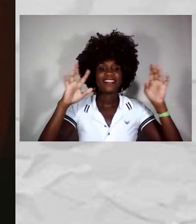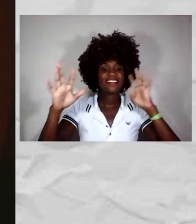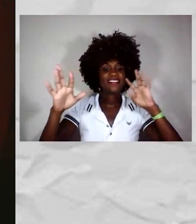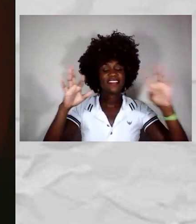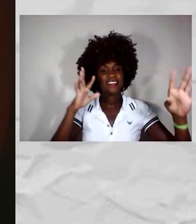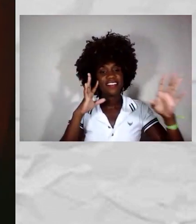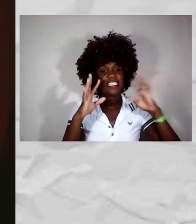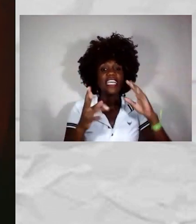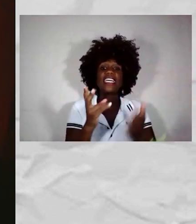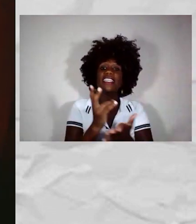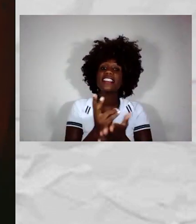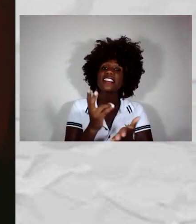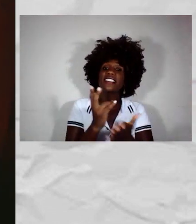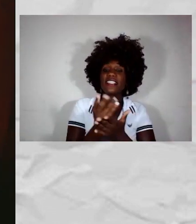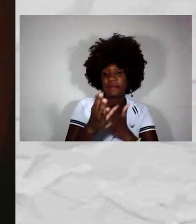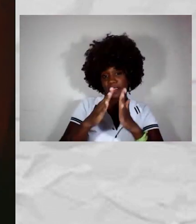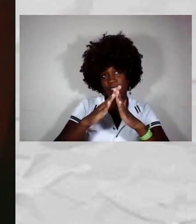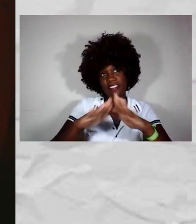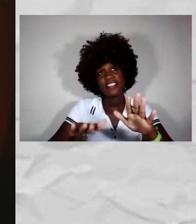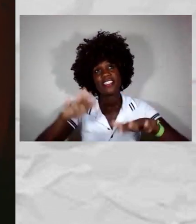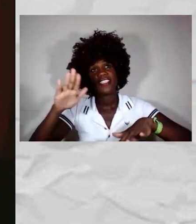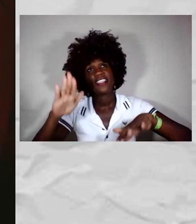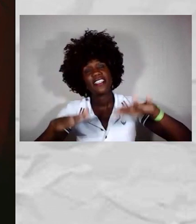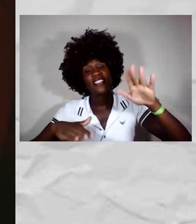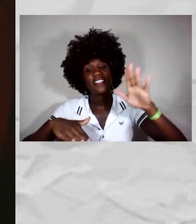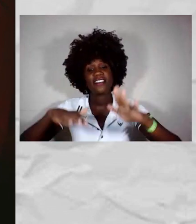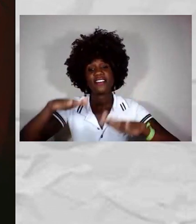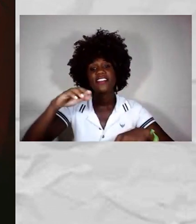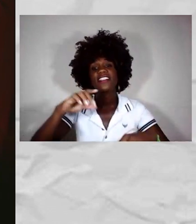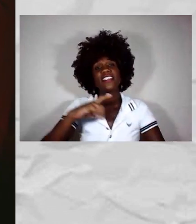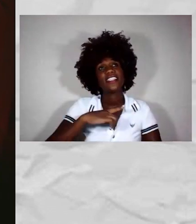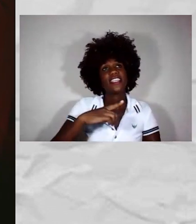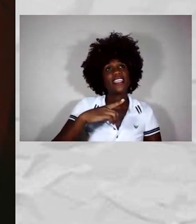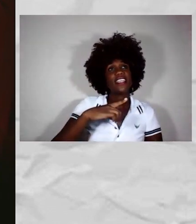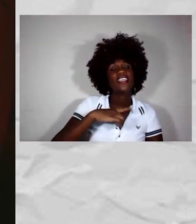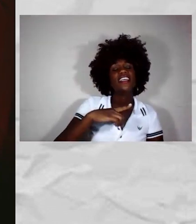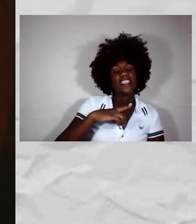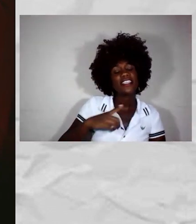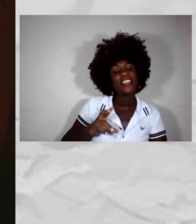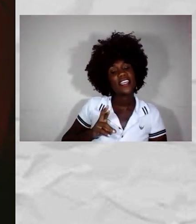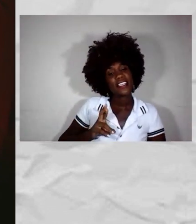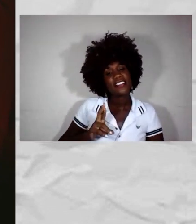sempre assim muitas vezes, e às vezes se tem razão.